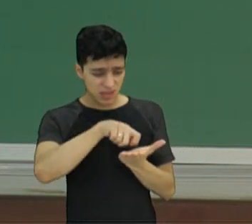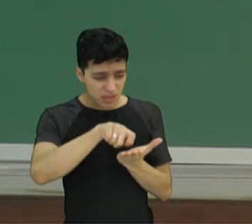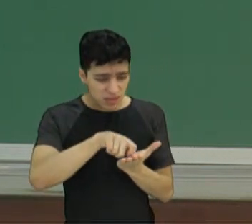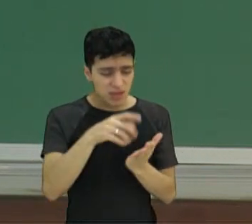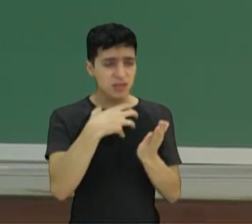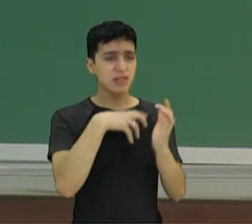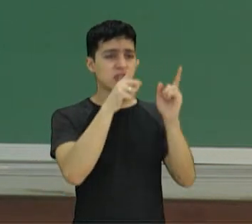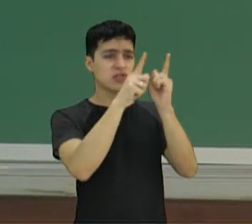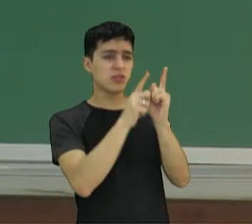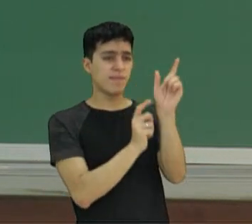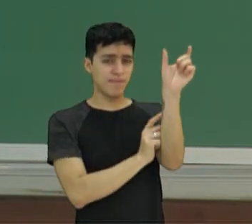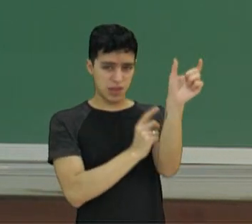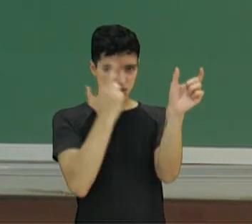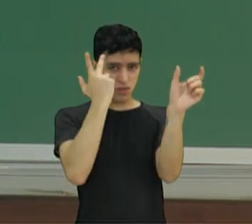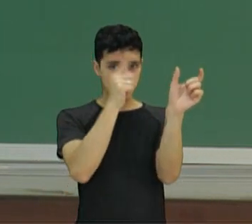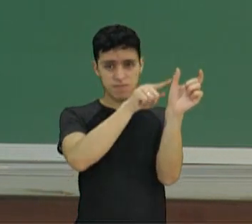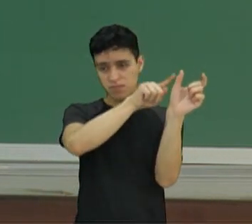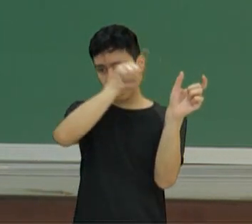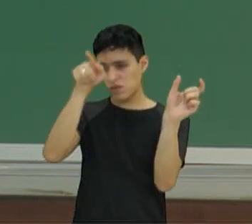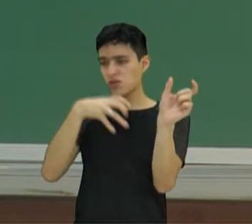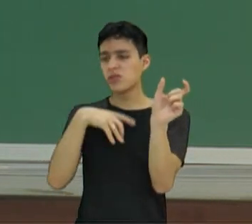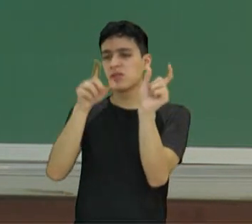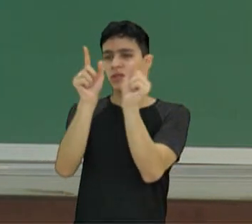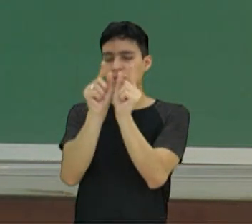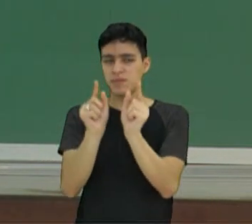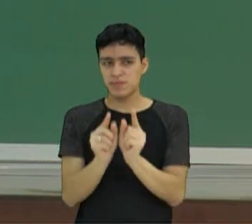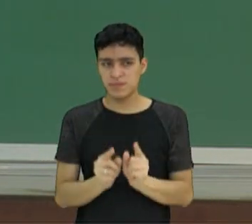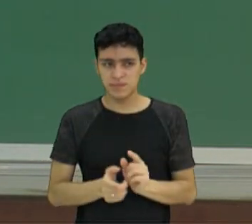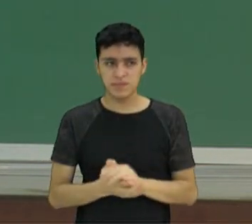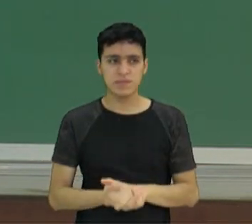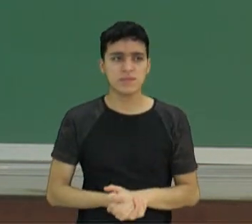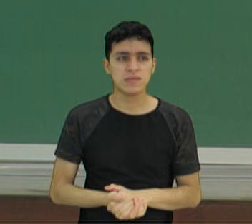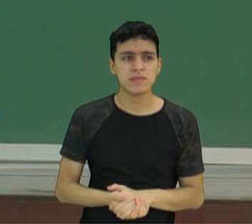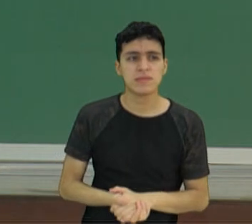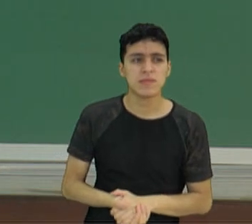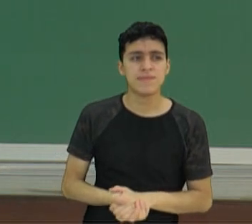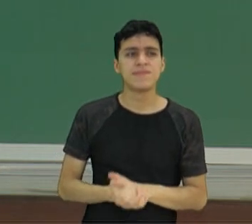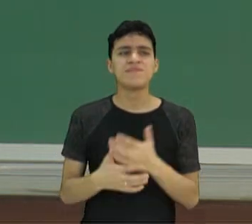tenho aqui, tá? Qual é a contração do it is, por exemplo?